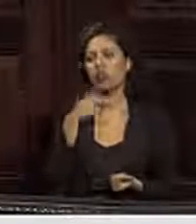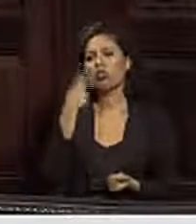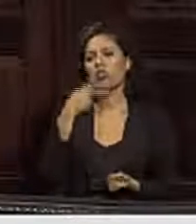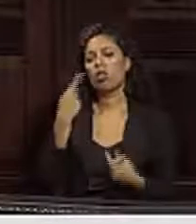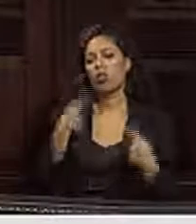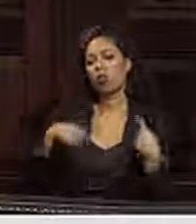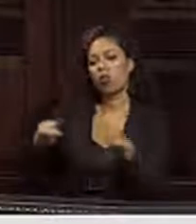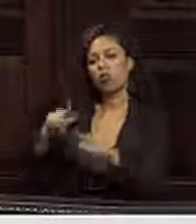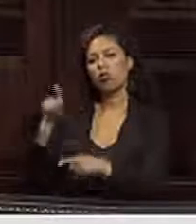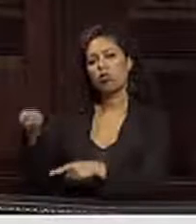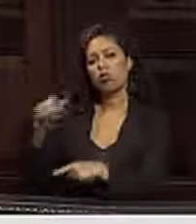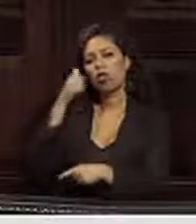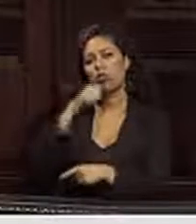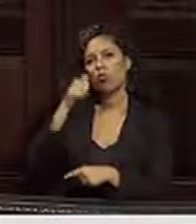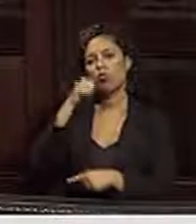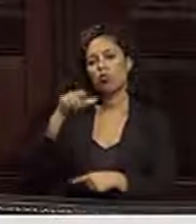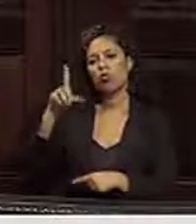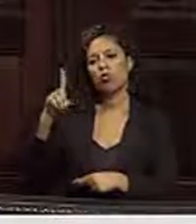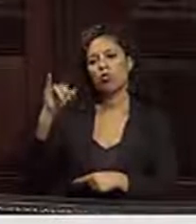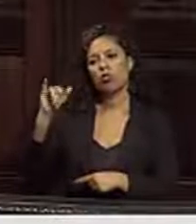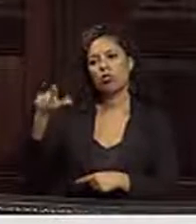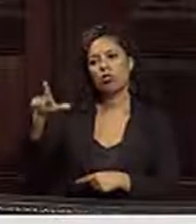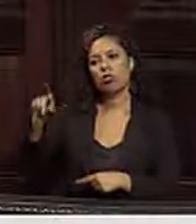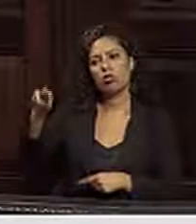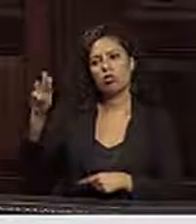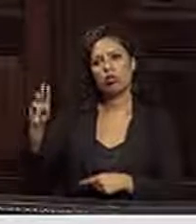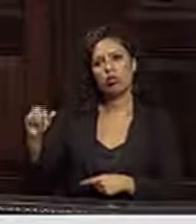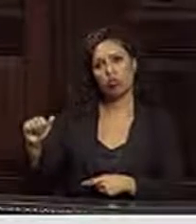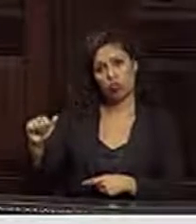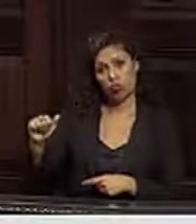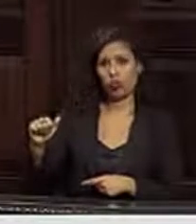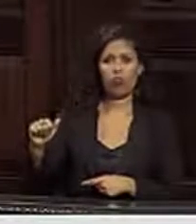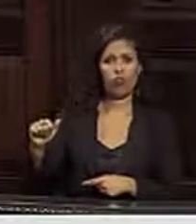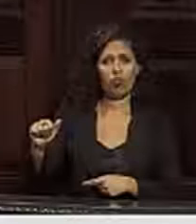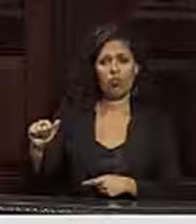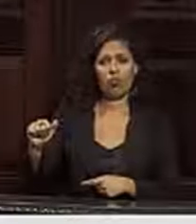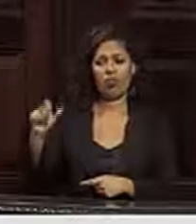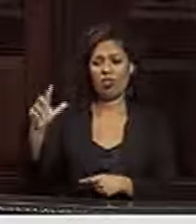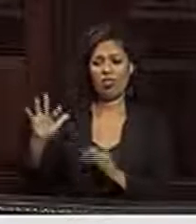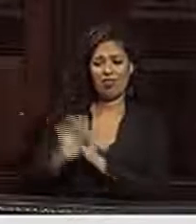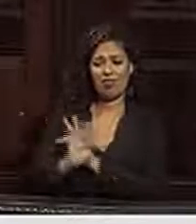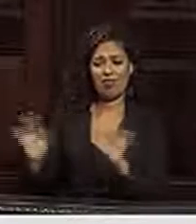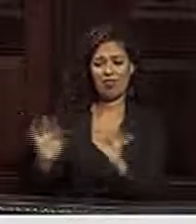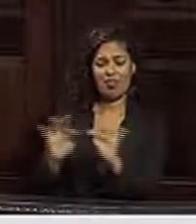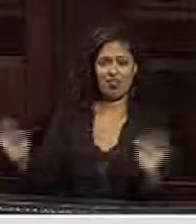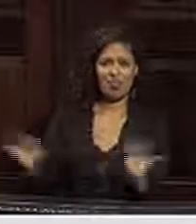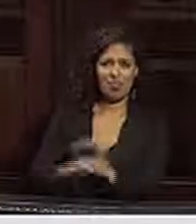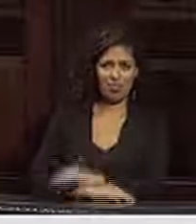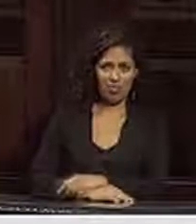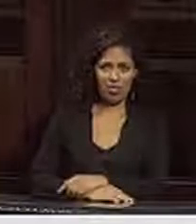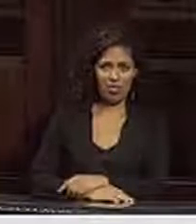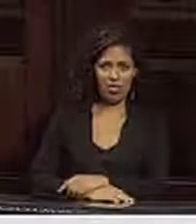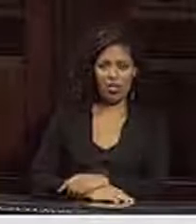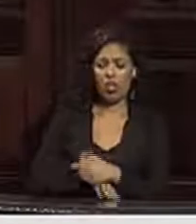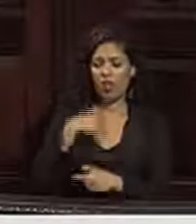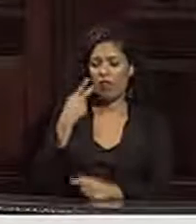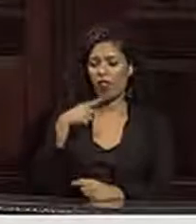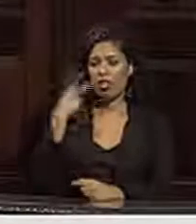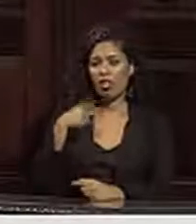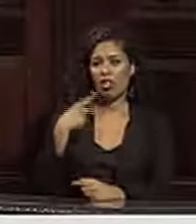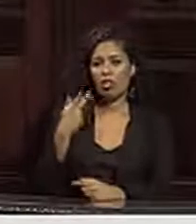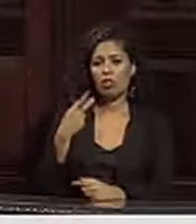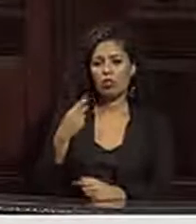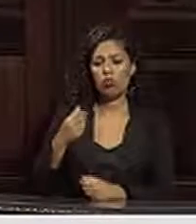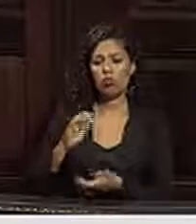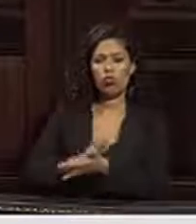banalizou. Não é mais pedalada fiscal. Se banalizou. A